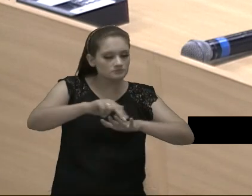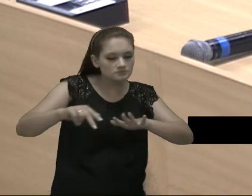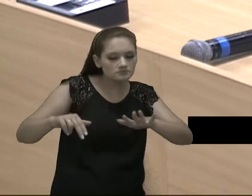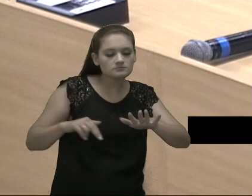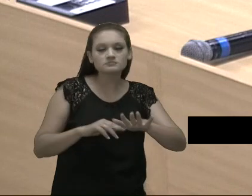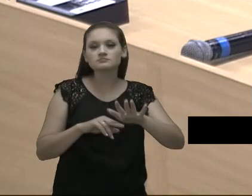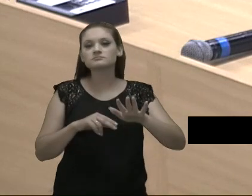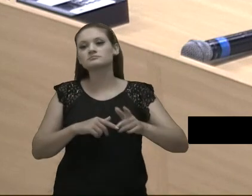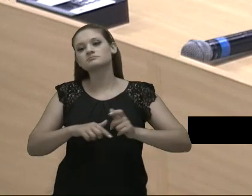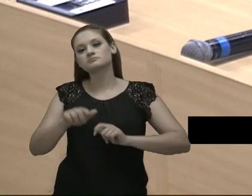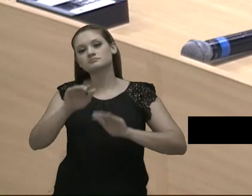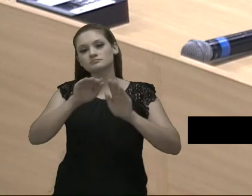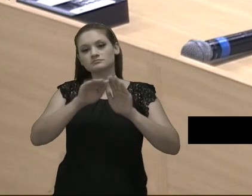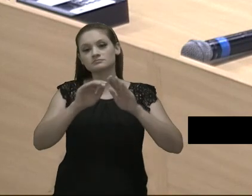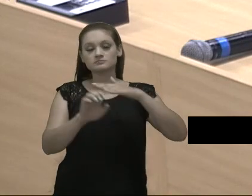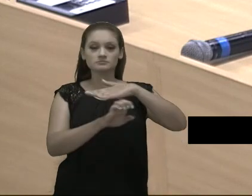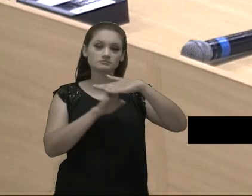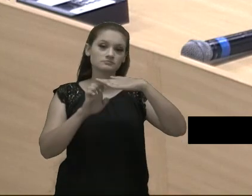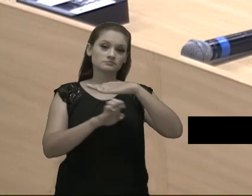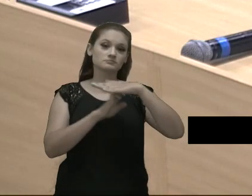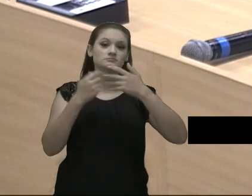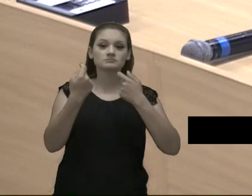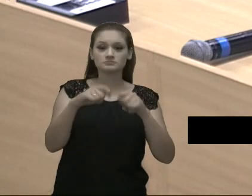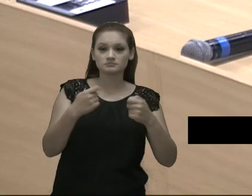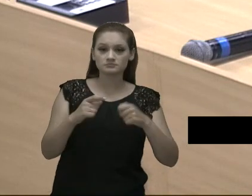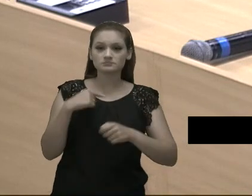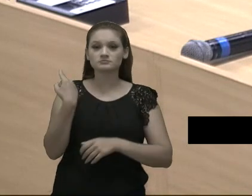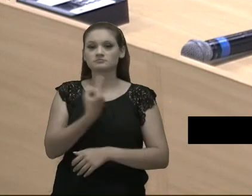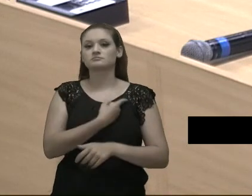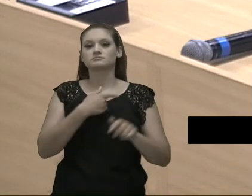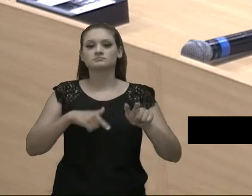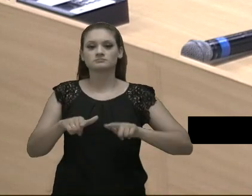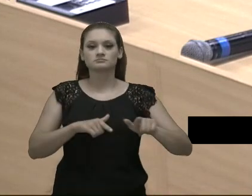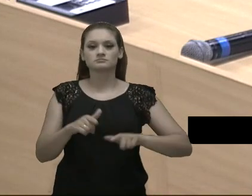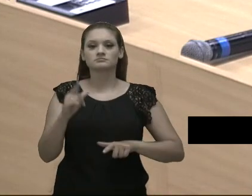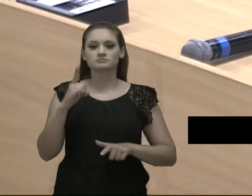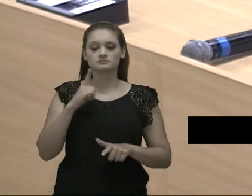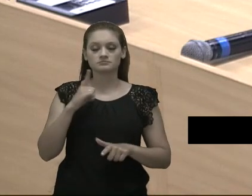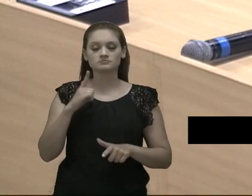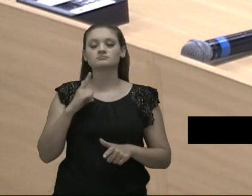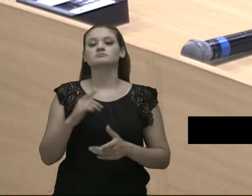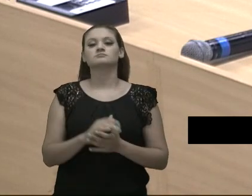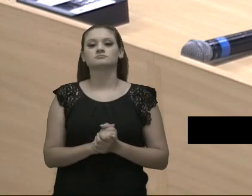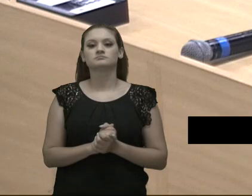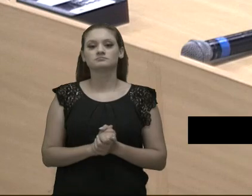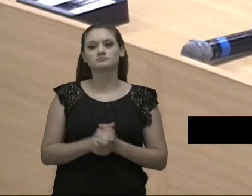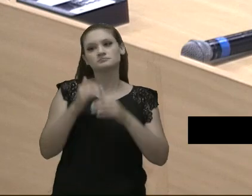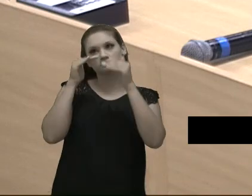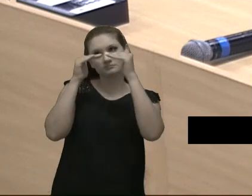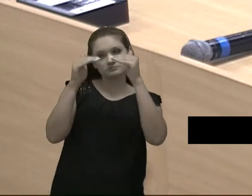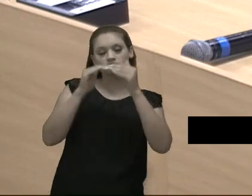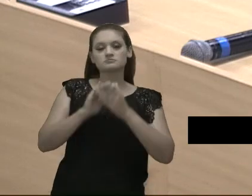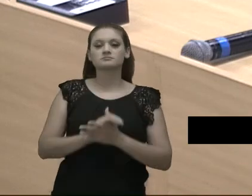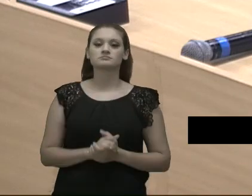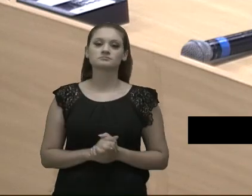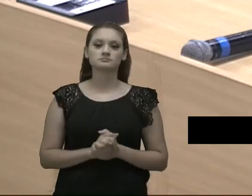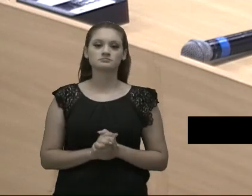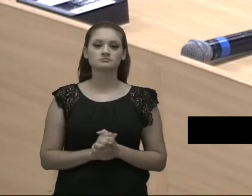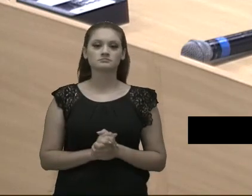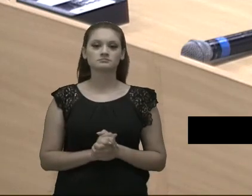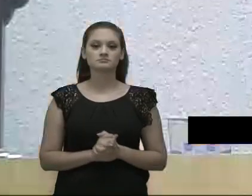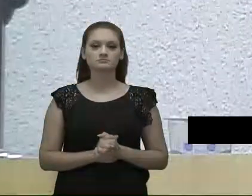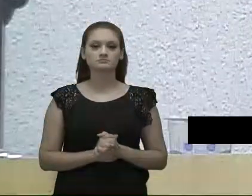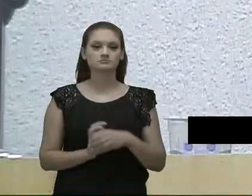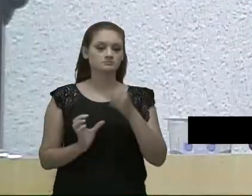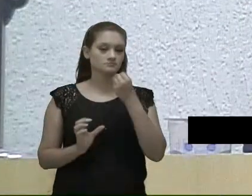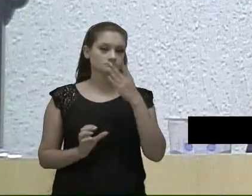período que a empresa, ela está necessitando do nosso trabalho e a gente tem que cumprir, né? Bom,